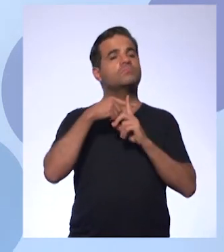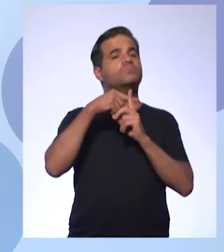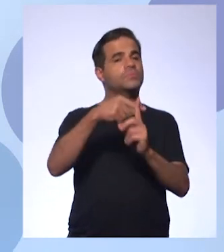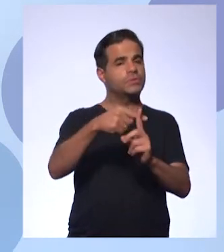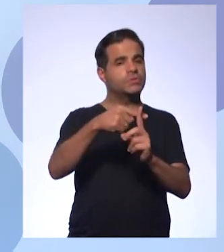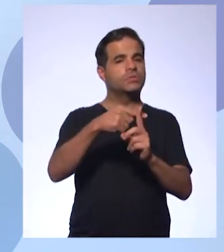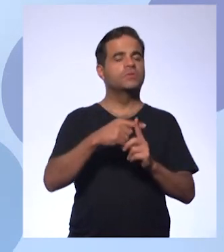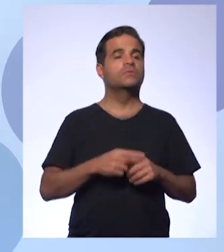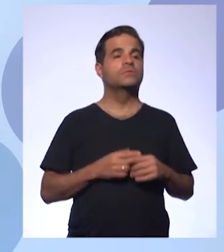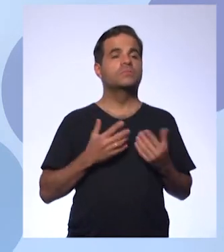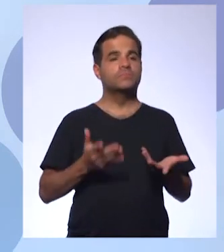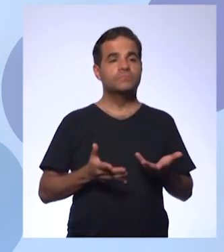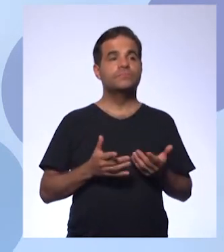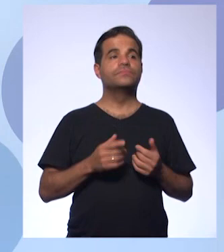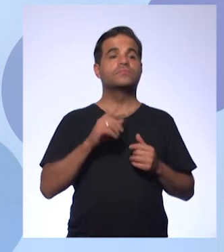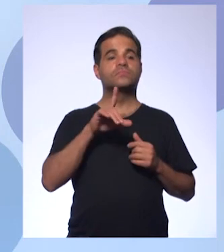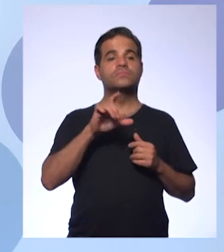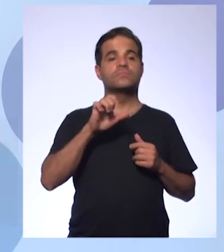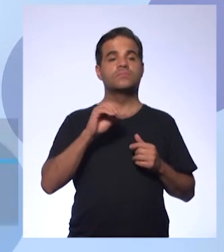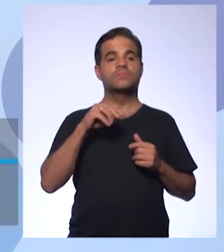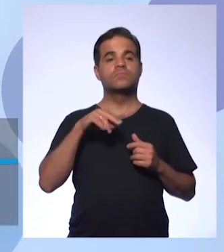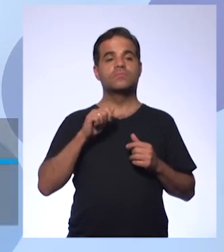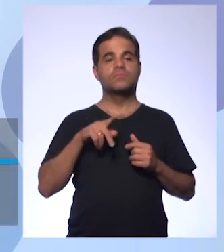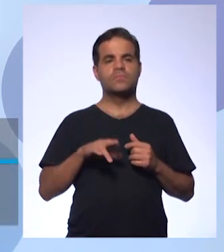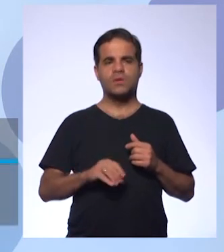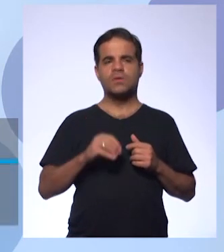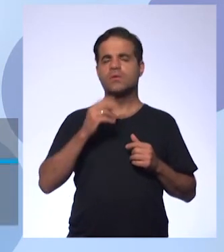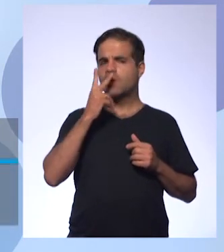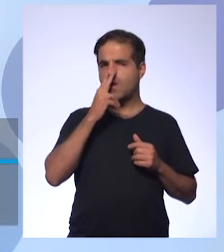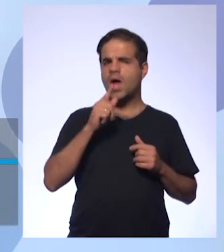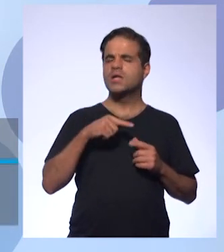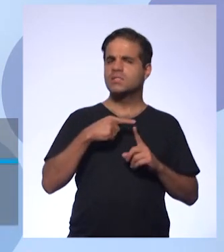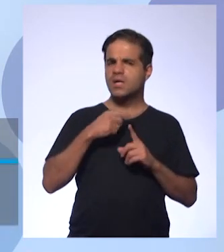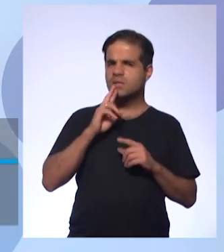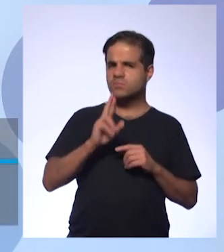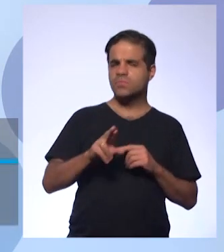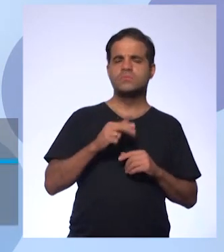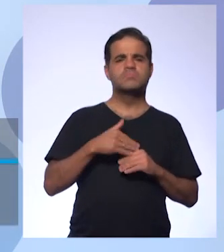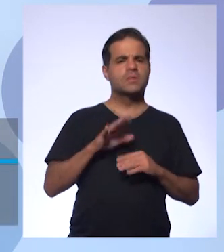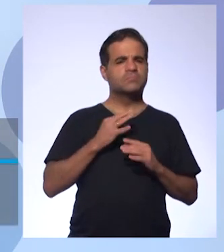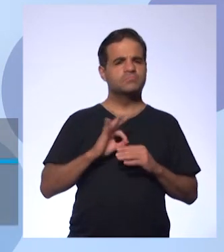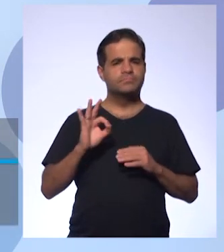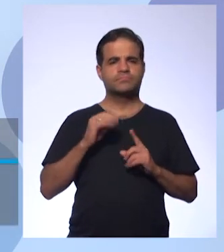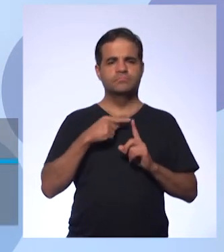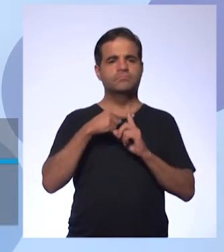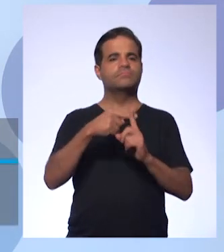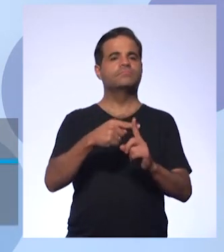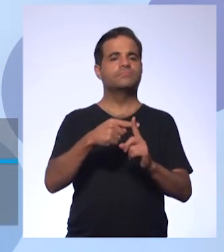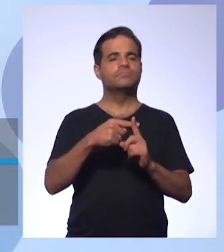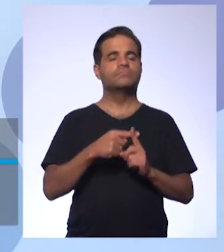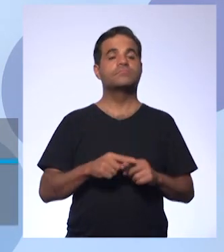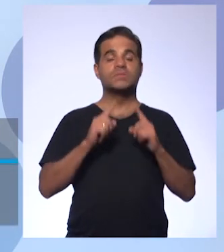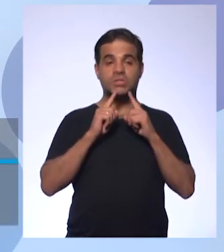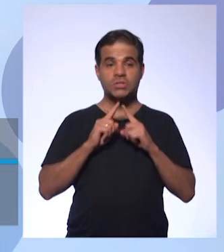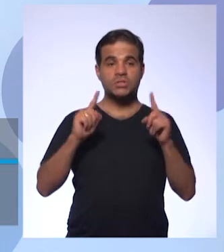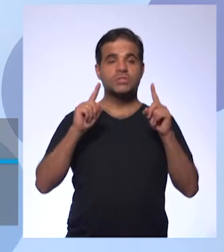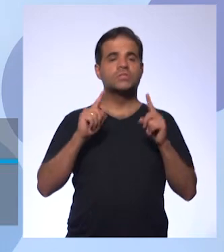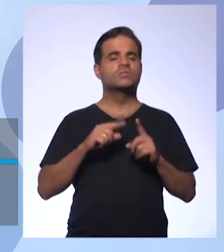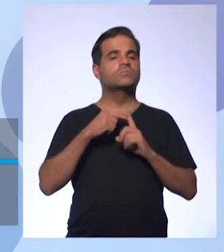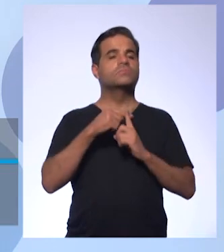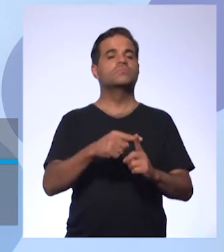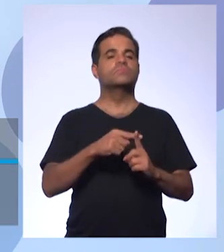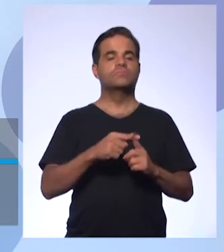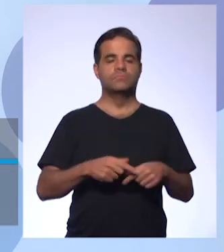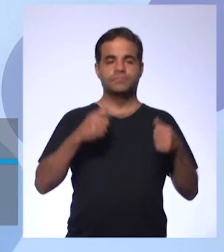positivos. O Leonardo diz, acredito que essa seja uma resposta bem mais assertiva, ele diz assim, olha, positivas, críticas positivas. E